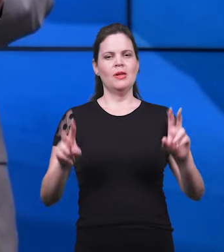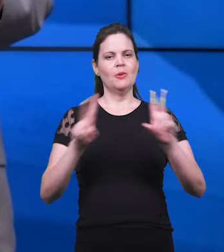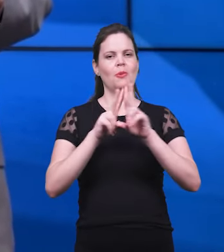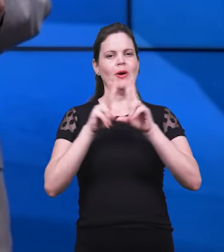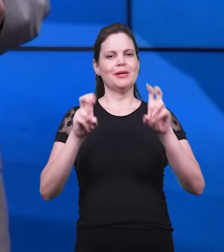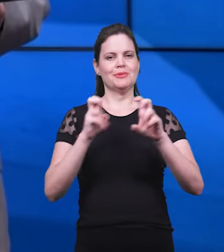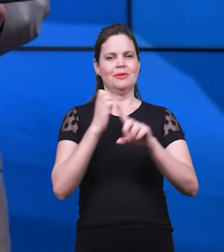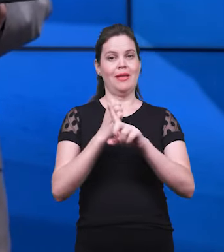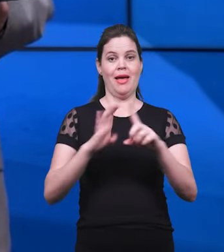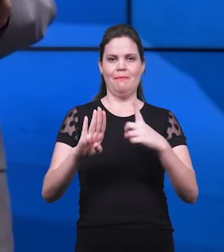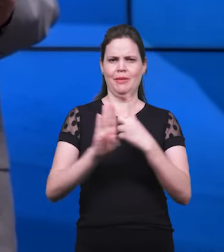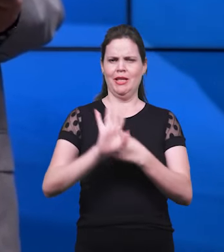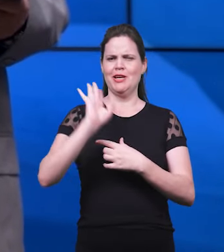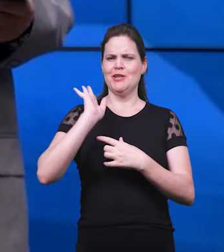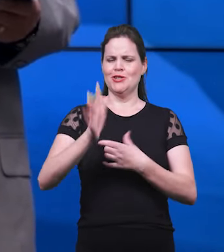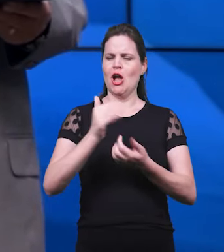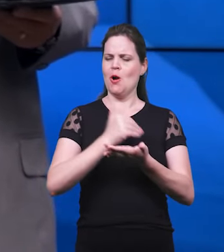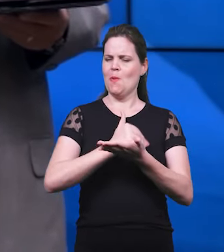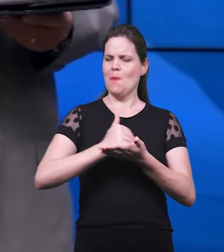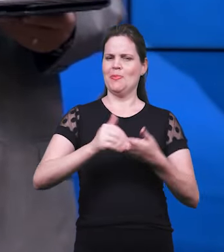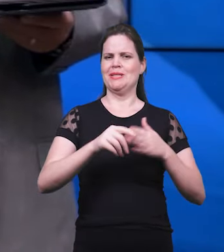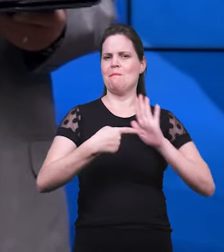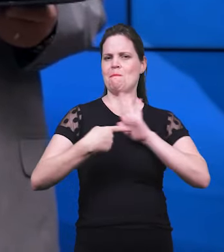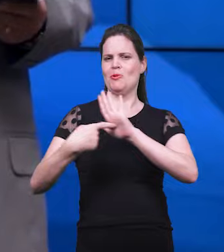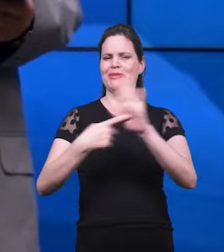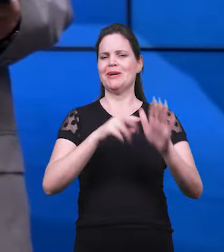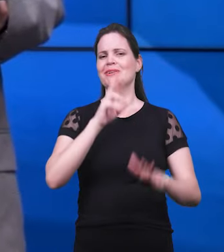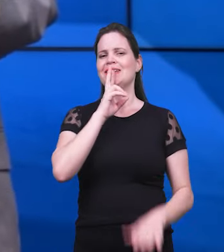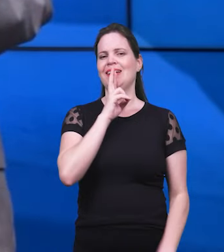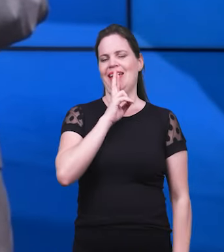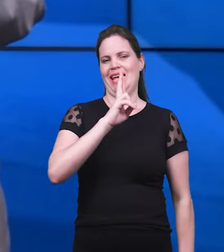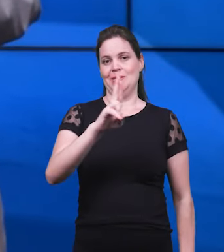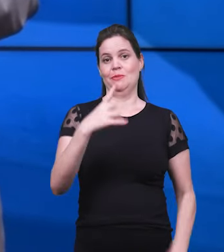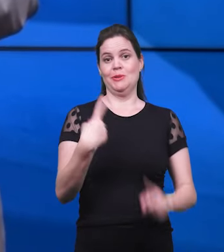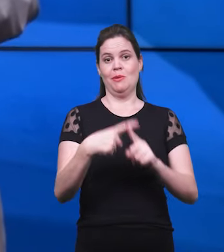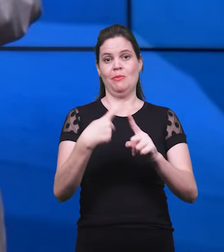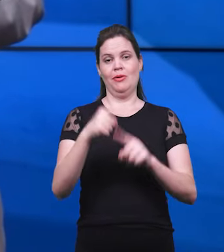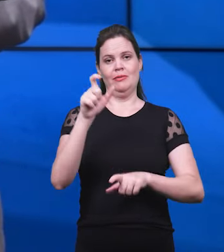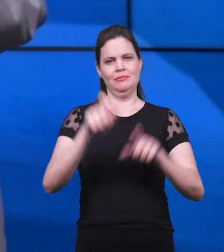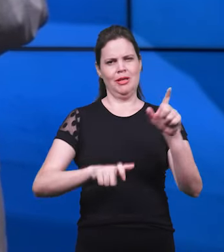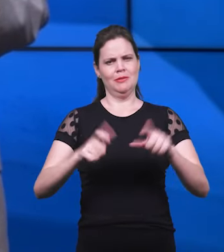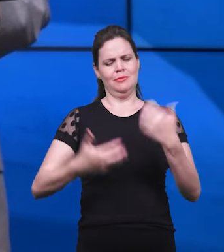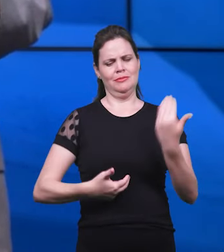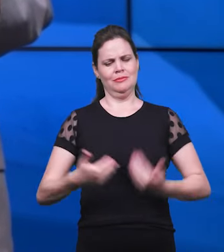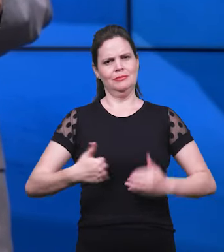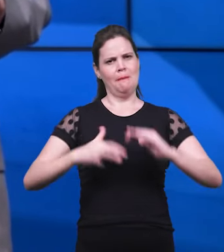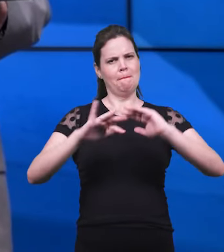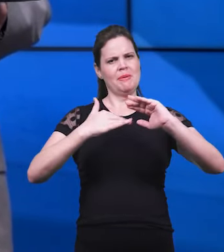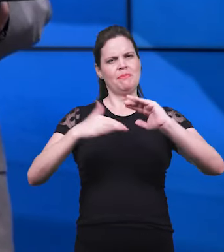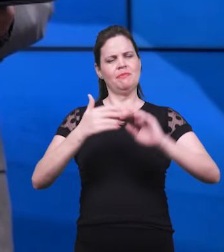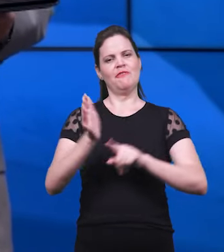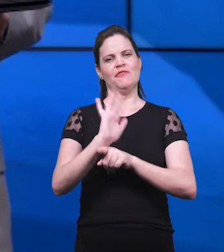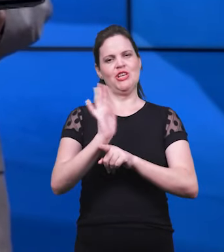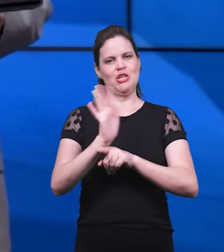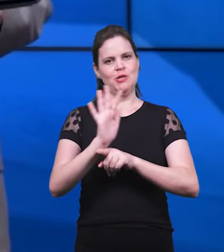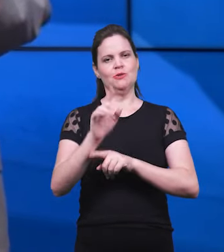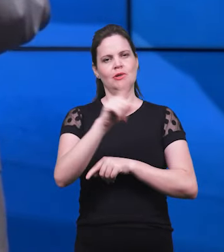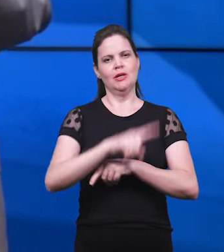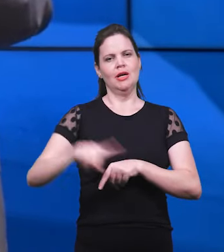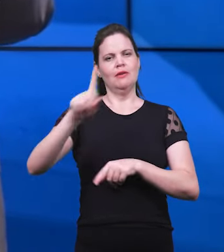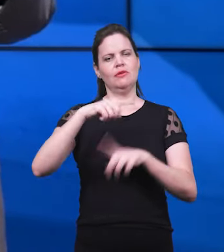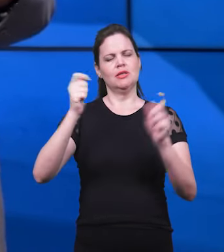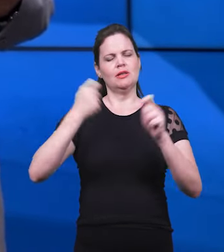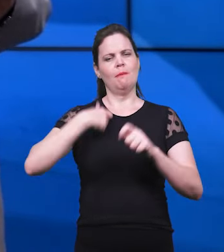da nossa escola bíblica através de respostas que os irmãos enviam pelos vídeos para assim facilitar a todos